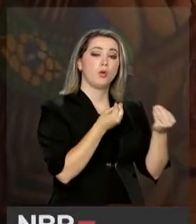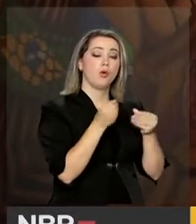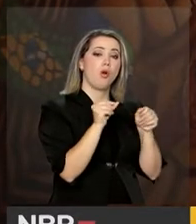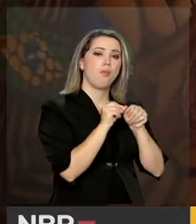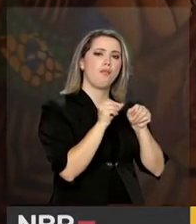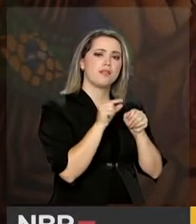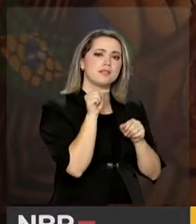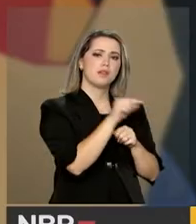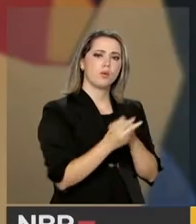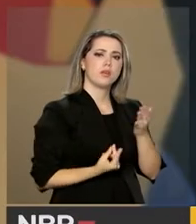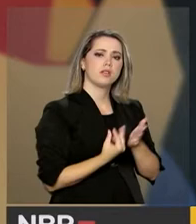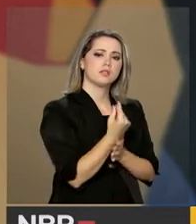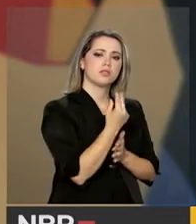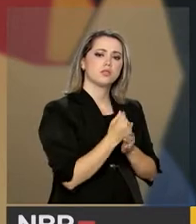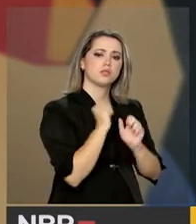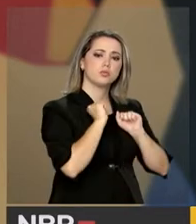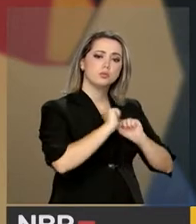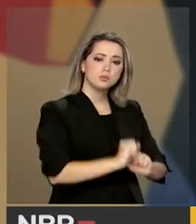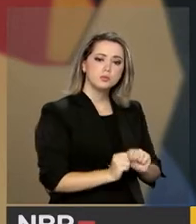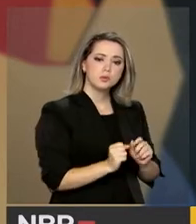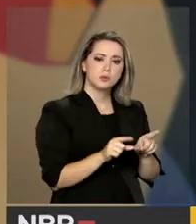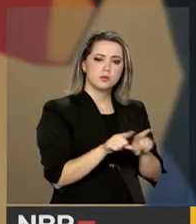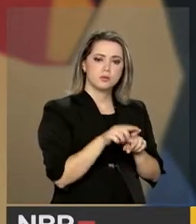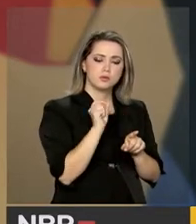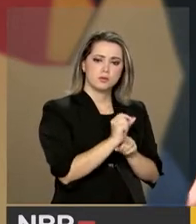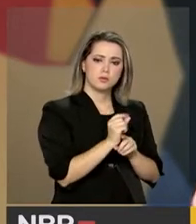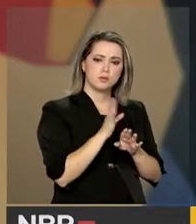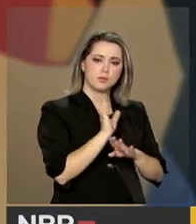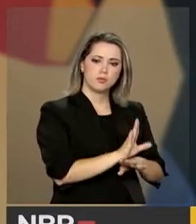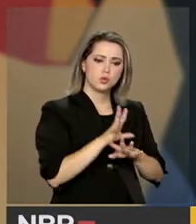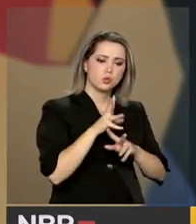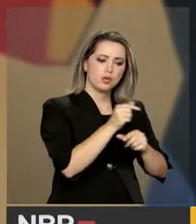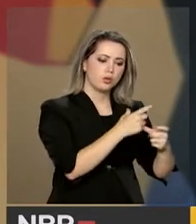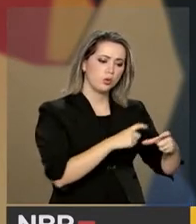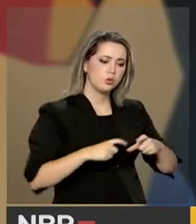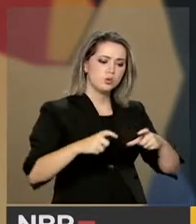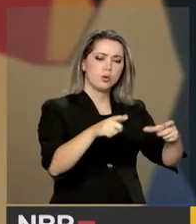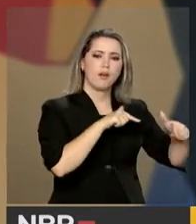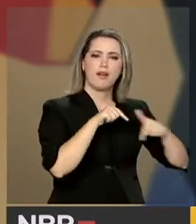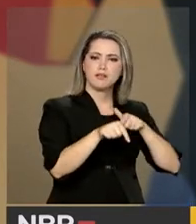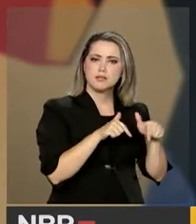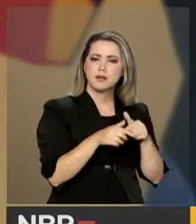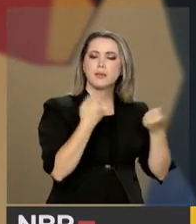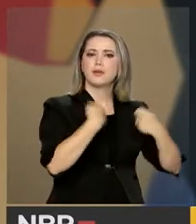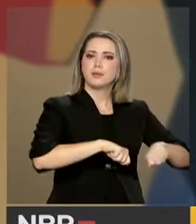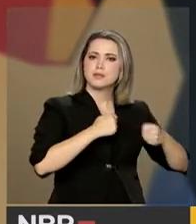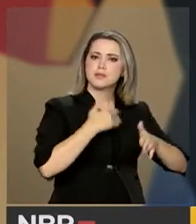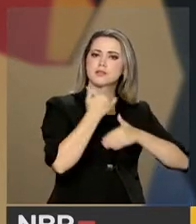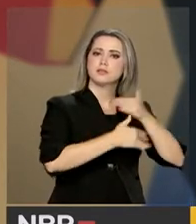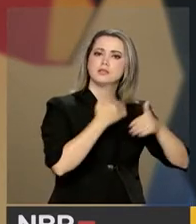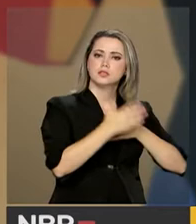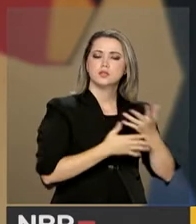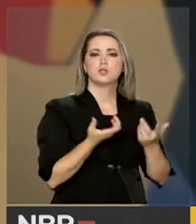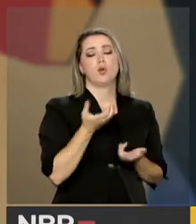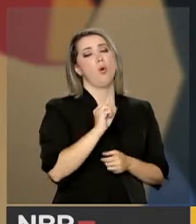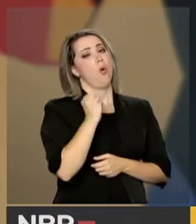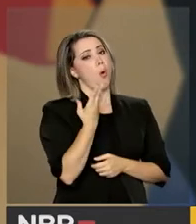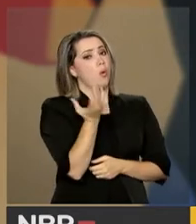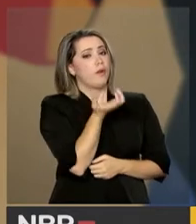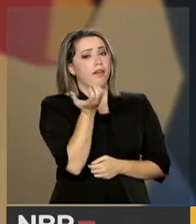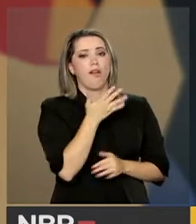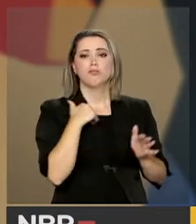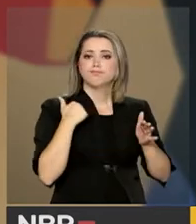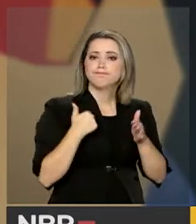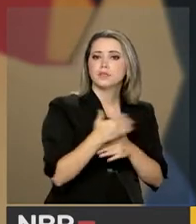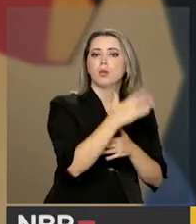fazer com que esse recurso consiga contemplar todas as atividades que o museu precisa desenvolver ou que deseja desenvolver ao